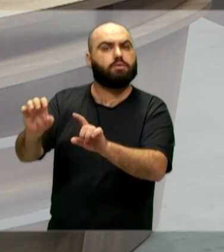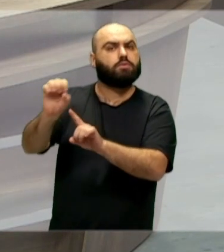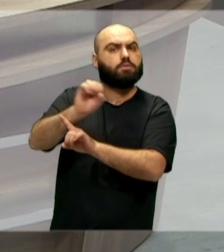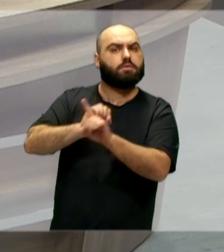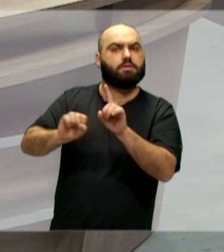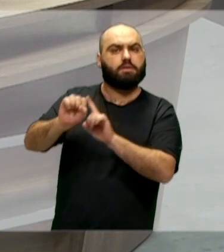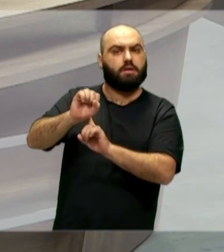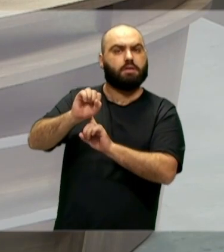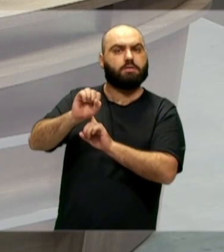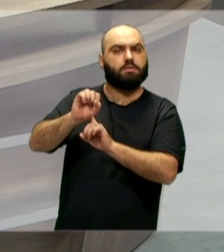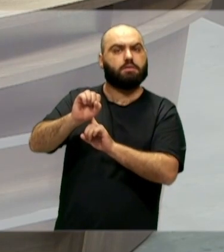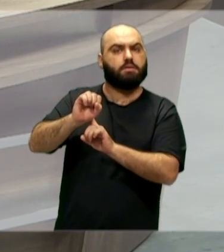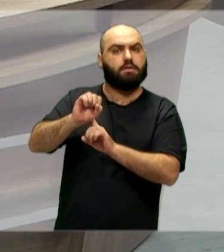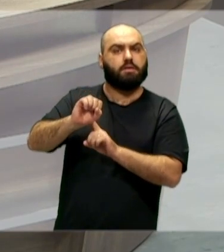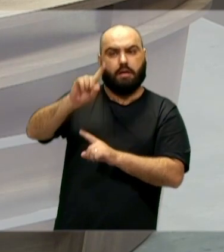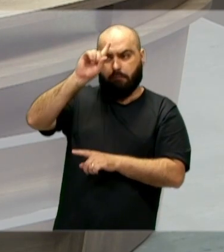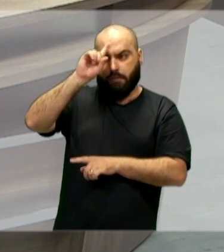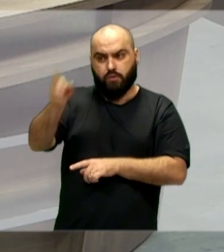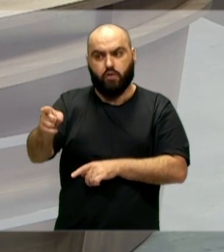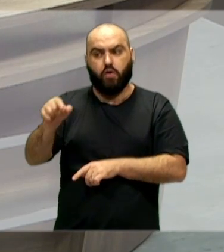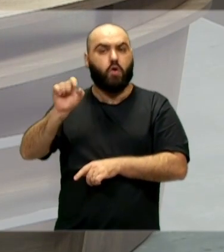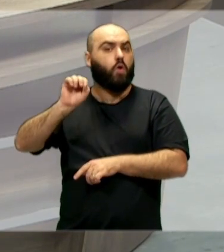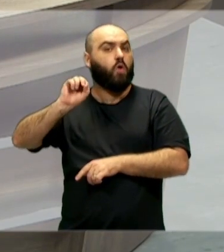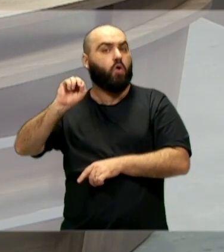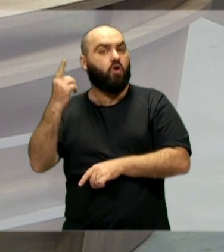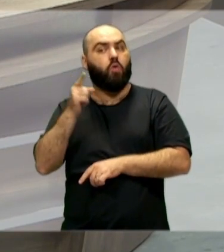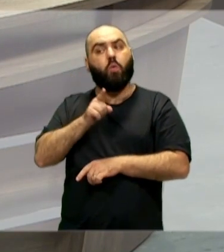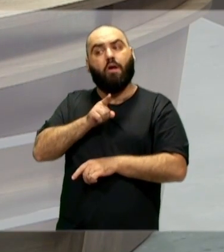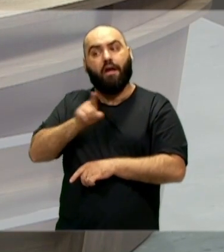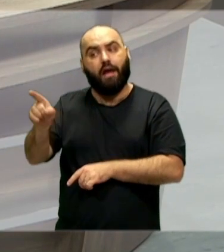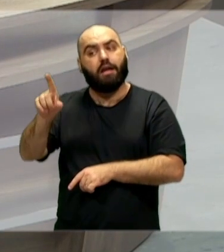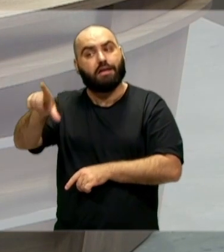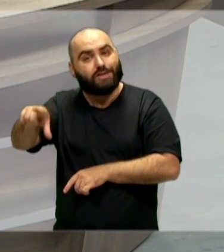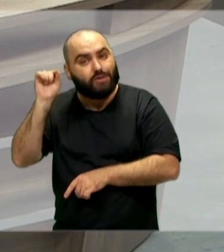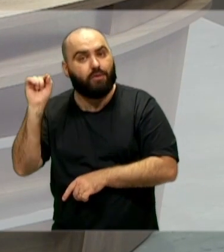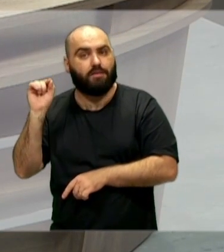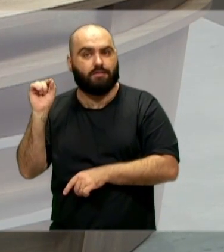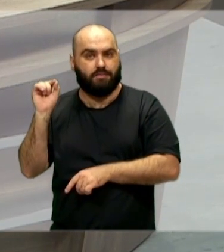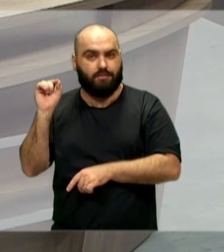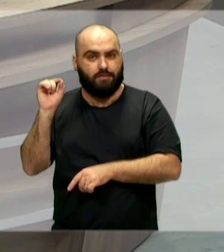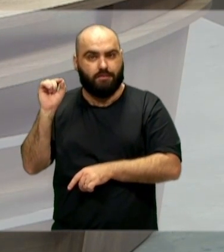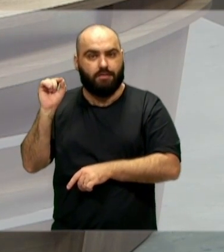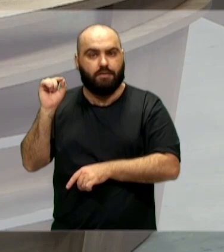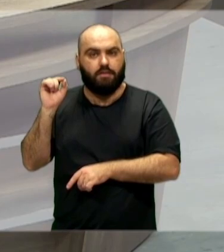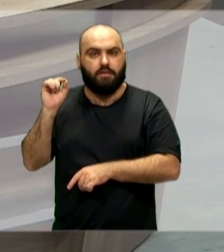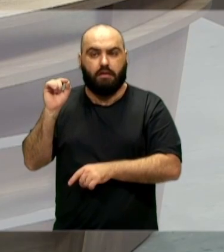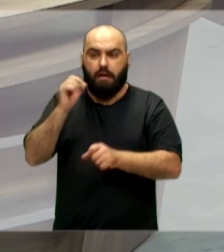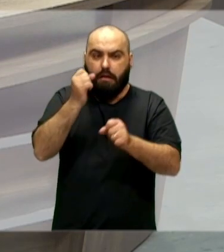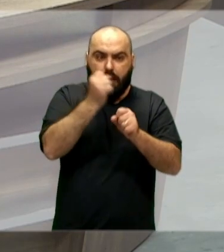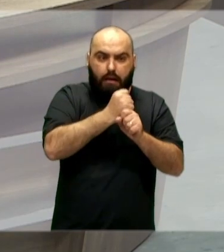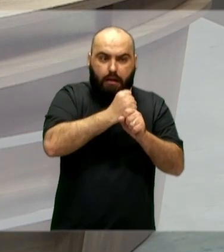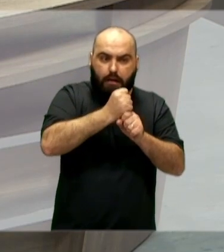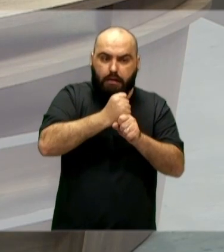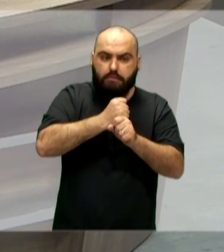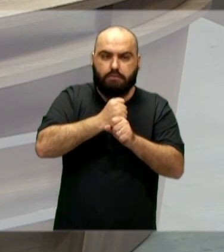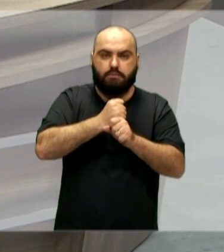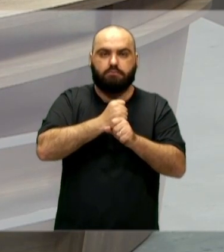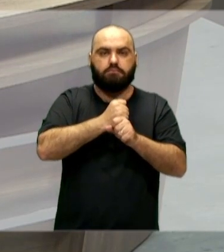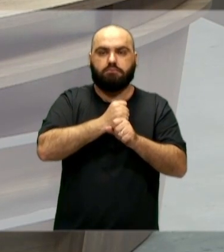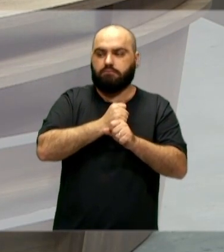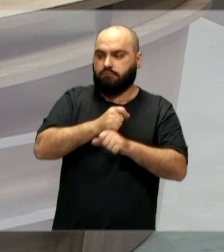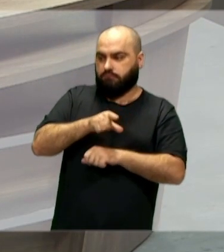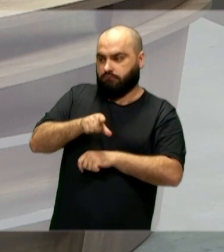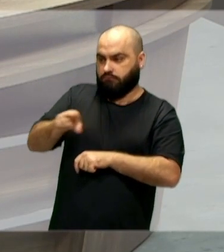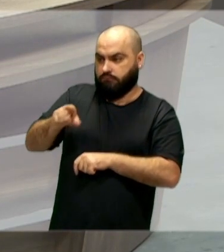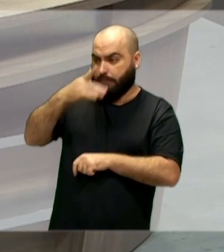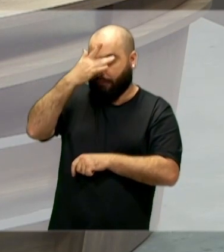ou foram essas pessoas que escolheram? Então, é algo que fica para pensar mesmo, assim, por que durante anos a gente colocou essas pessoas nessa posição? E